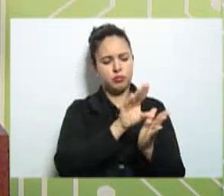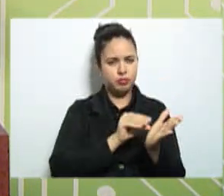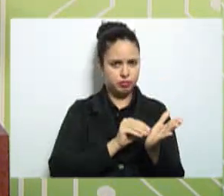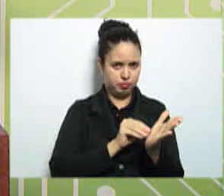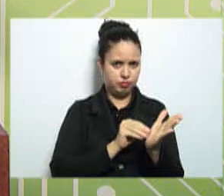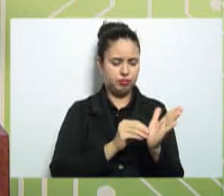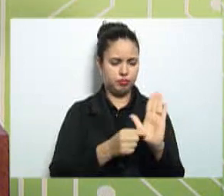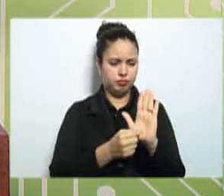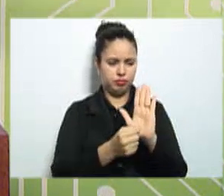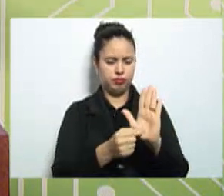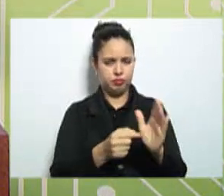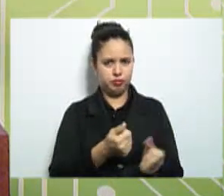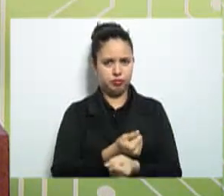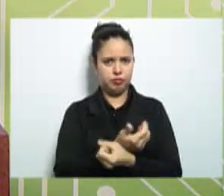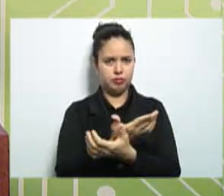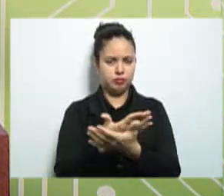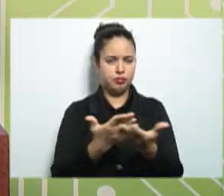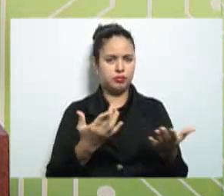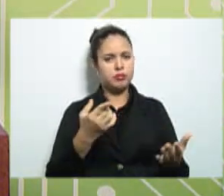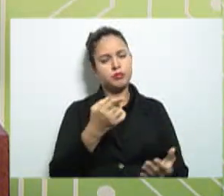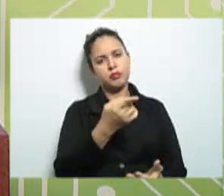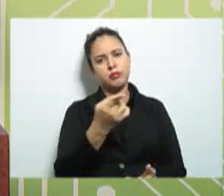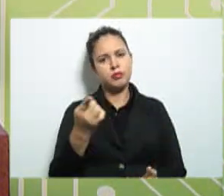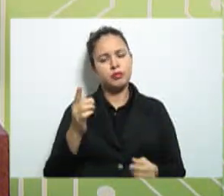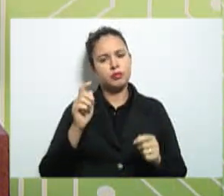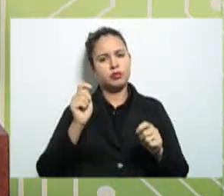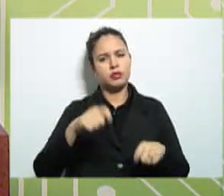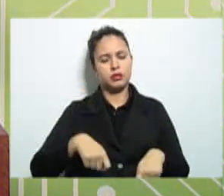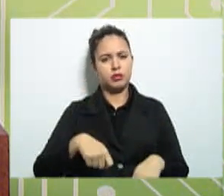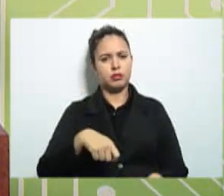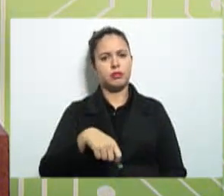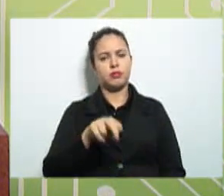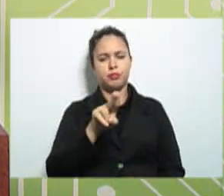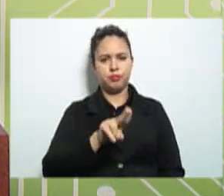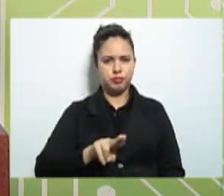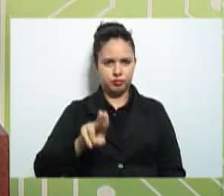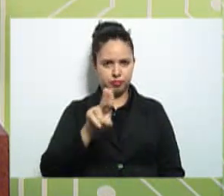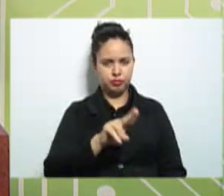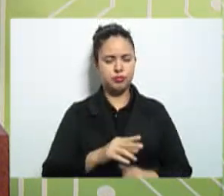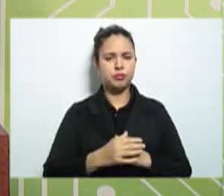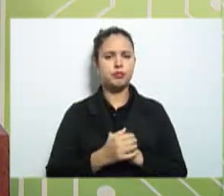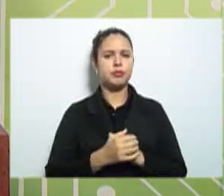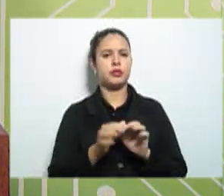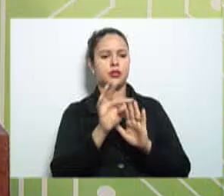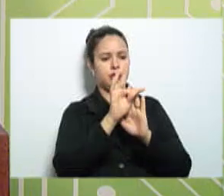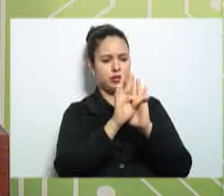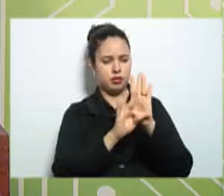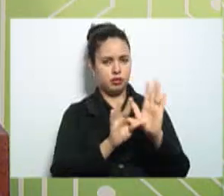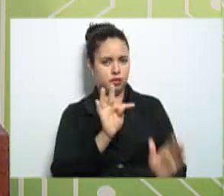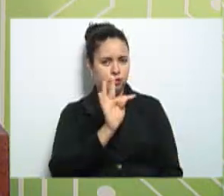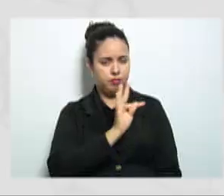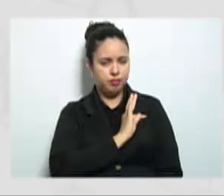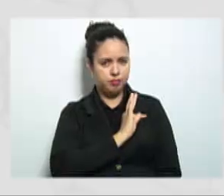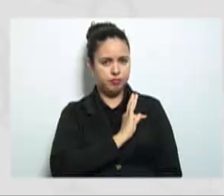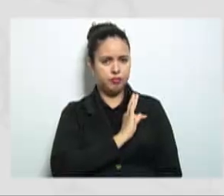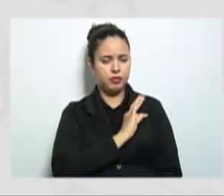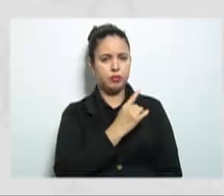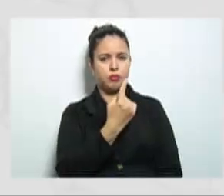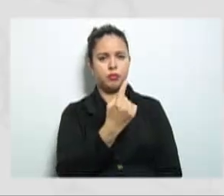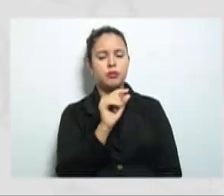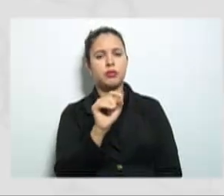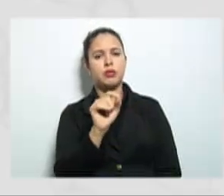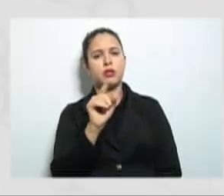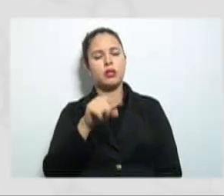vocês alguns modelos que vocês podem estar utilizando. Desses textos técnicos que nós estudamos, um deles foi